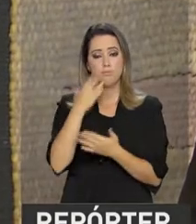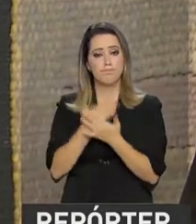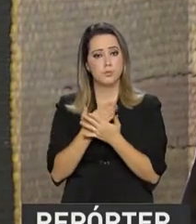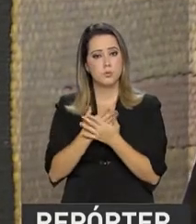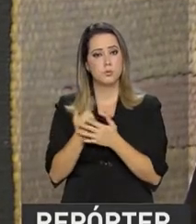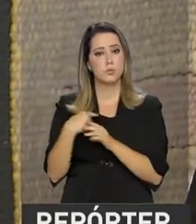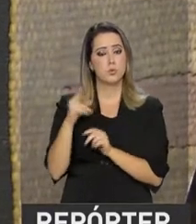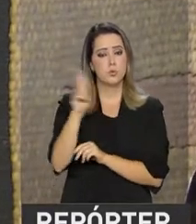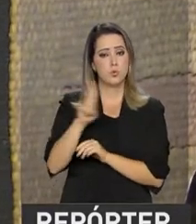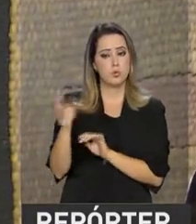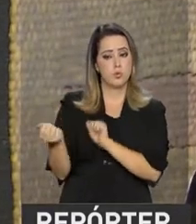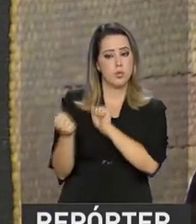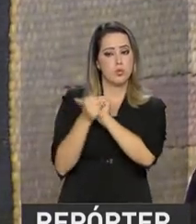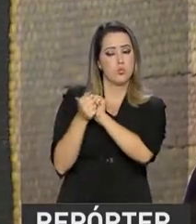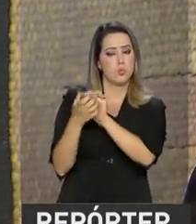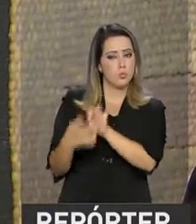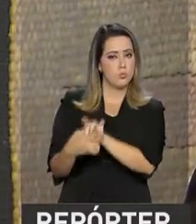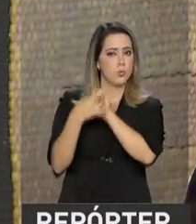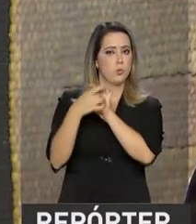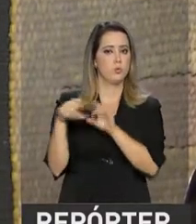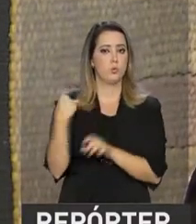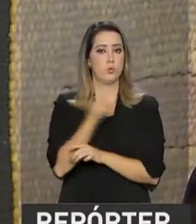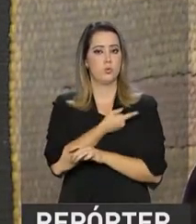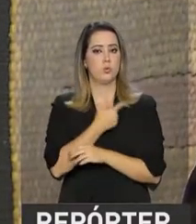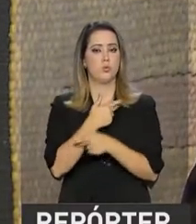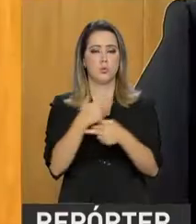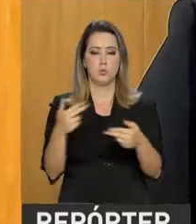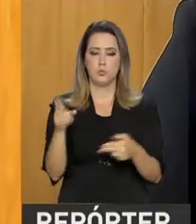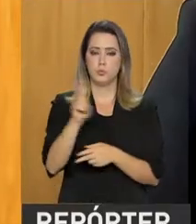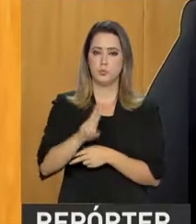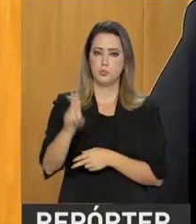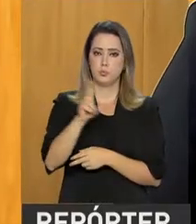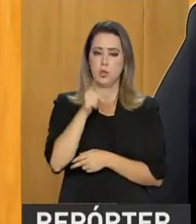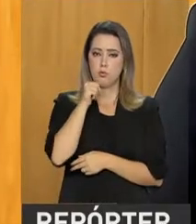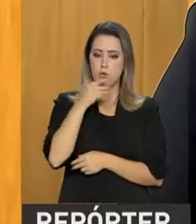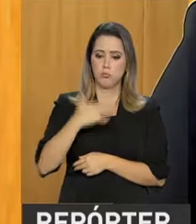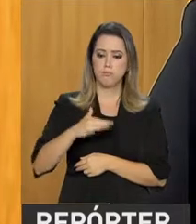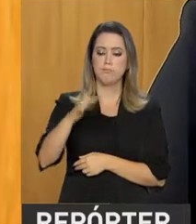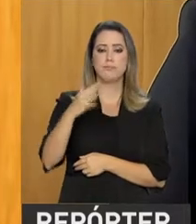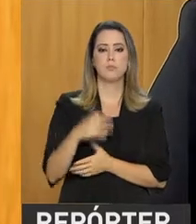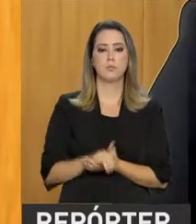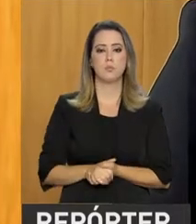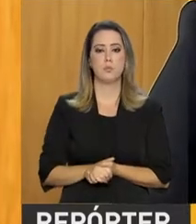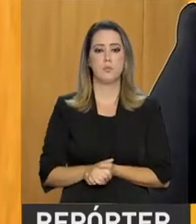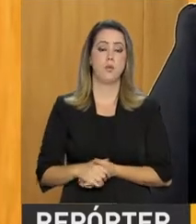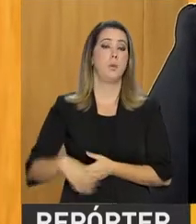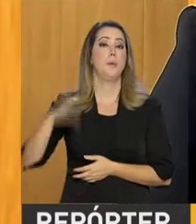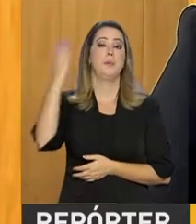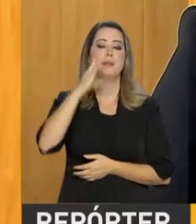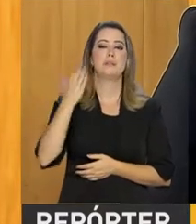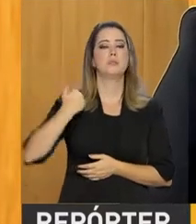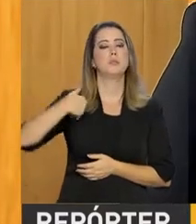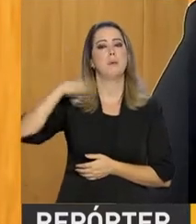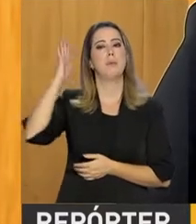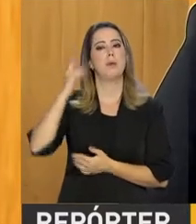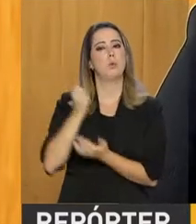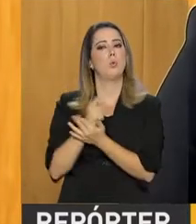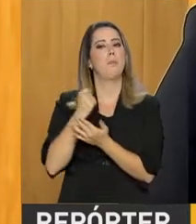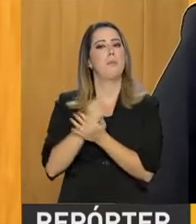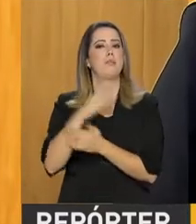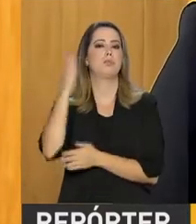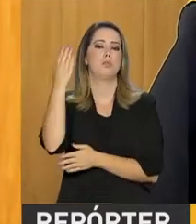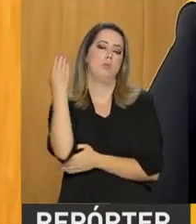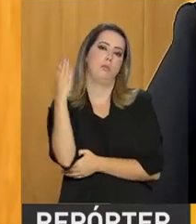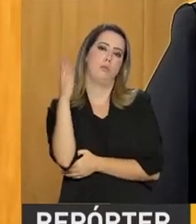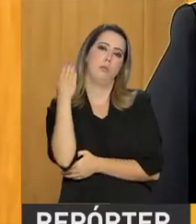conjunto de nossos abundantes recursos hídricos. O Brasil é o maior parceiro comercial da Bolívia. É também